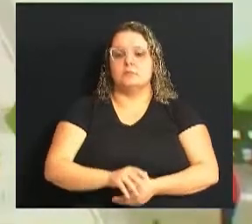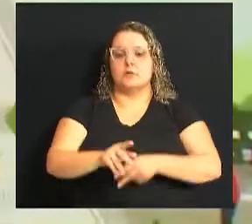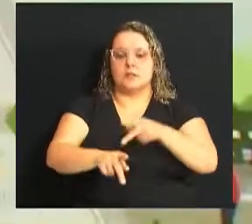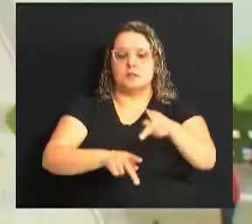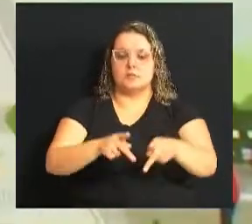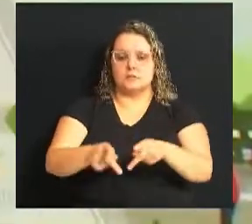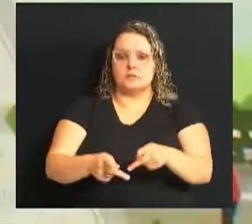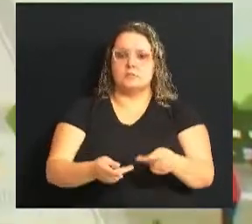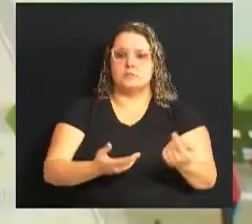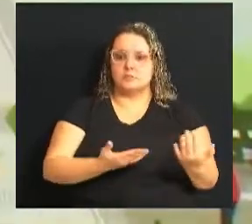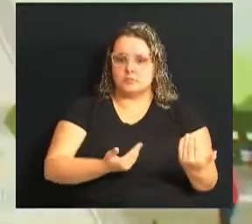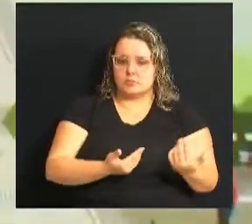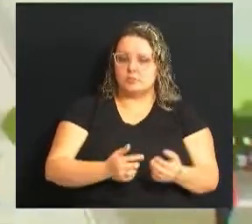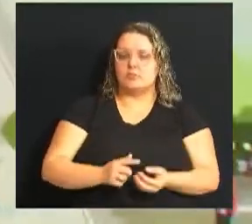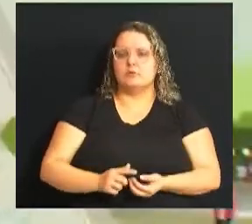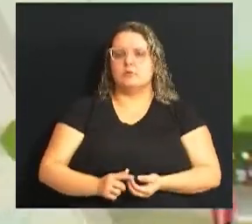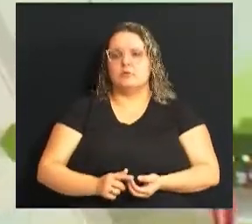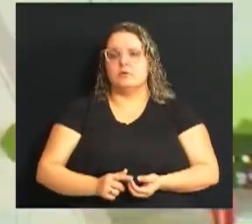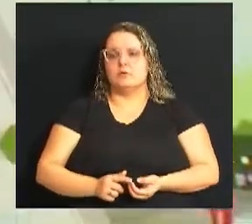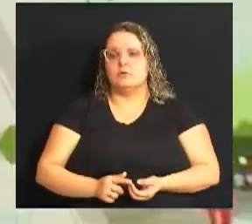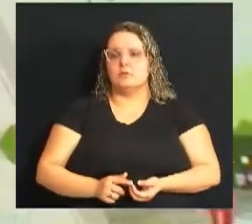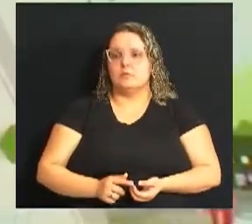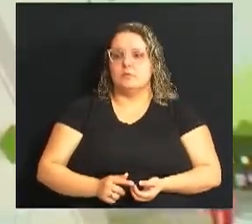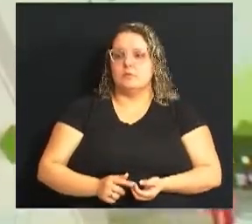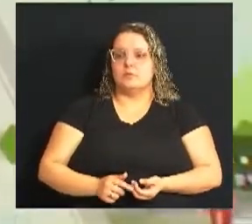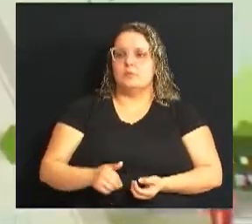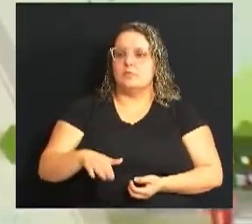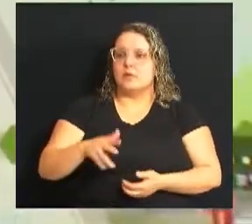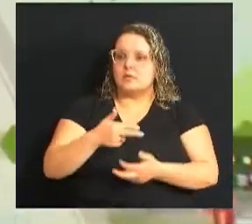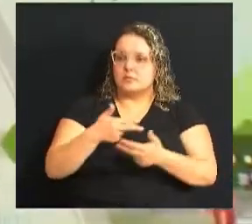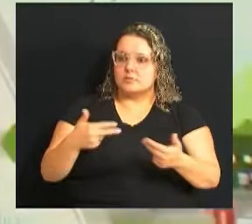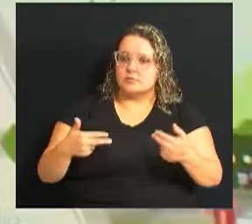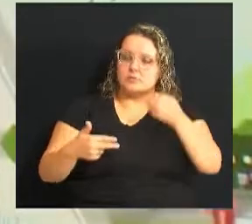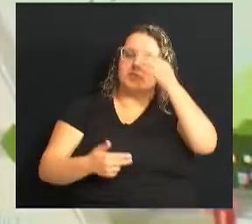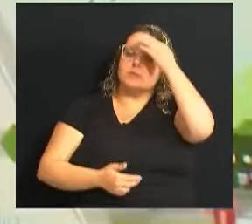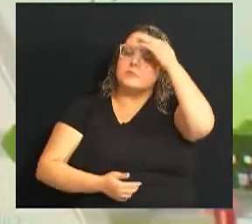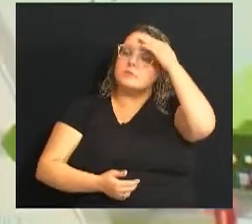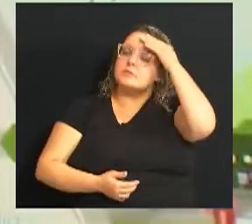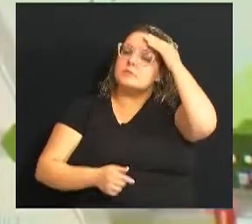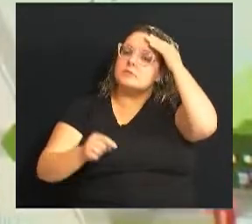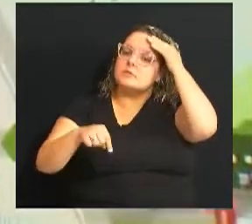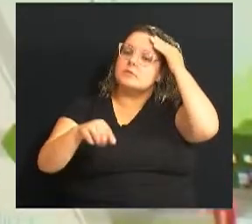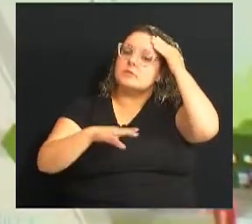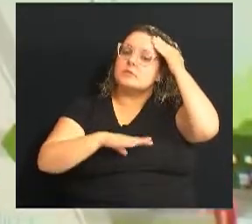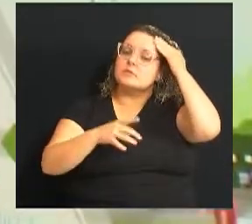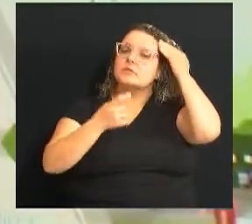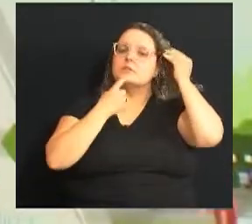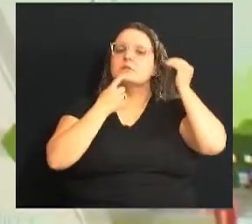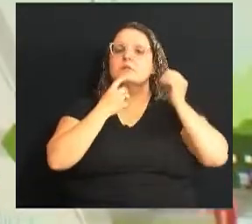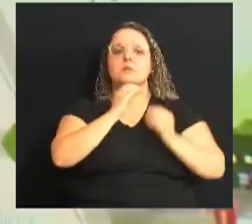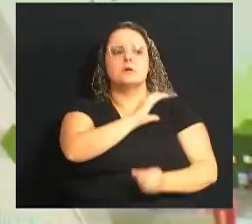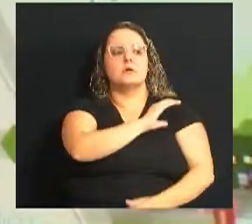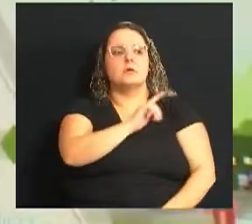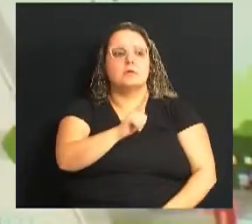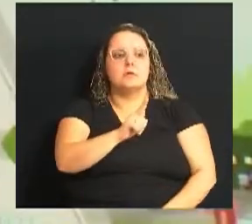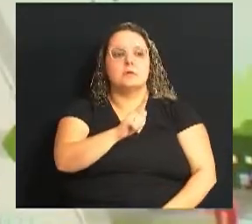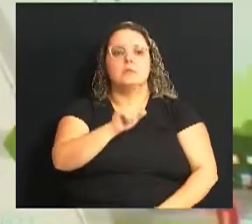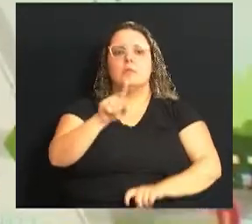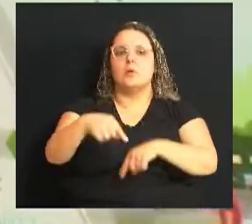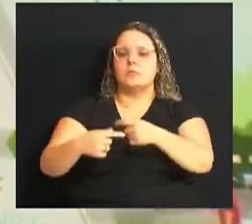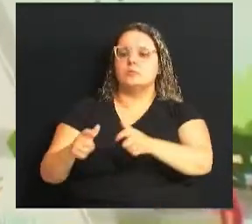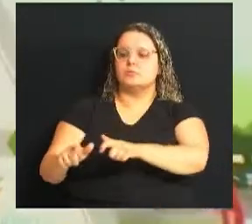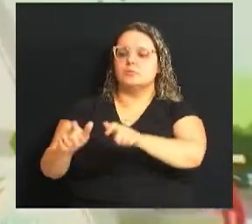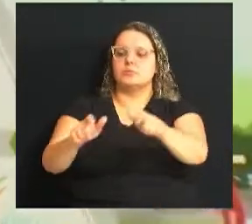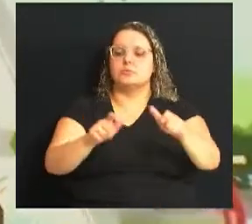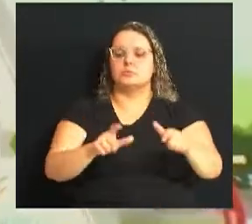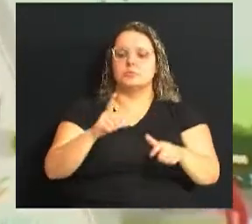jovem. Bom, mais algum outro ponto aqui da cidade, além do Campo Grande, também vai ter plantação de